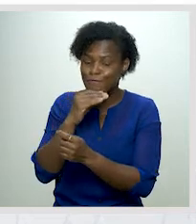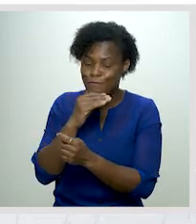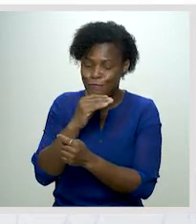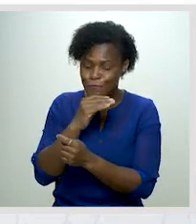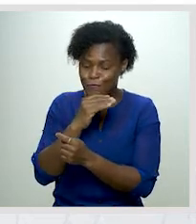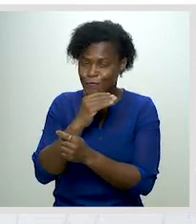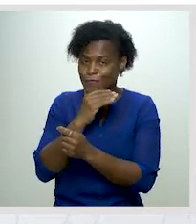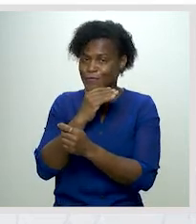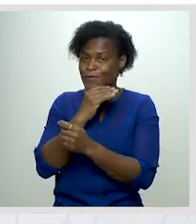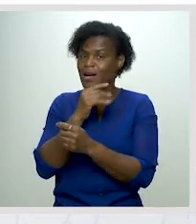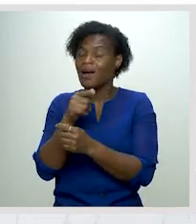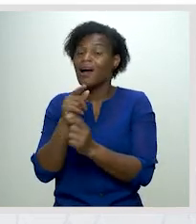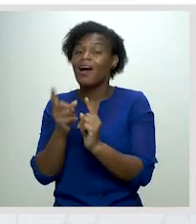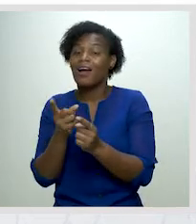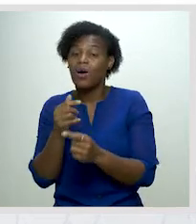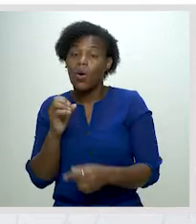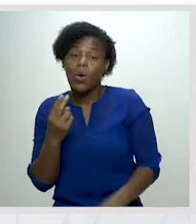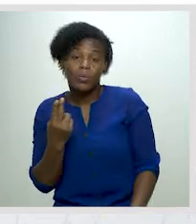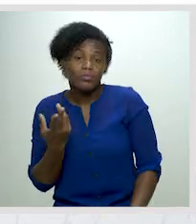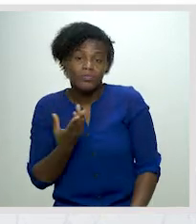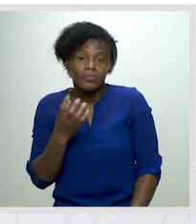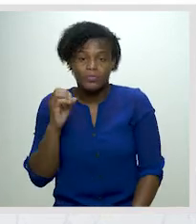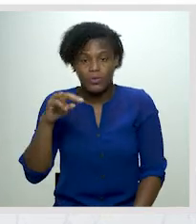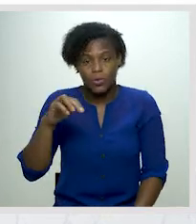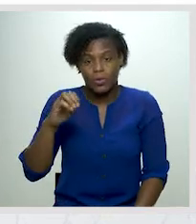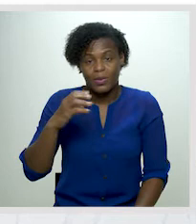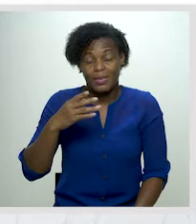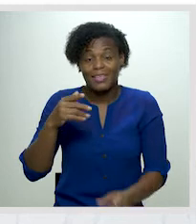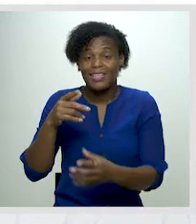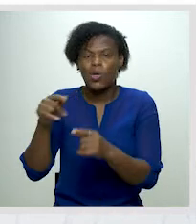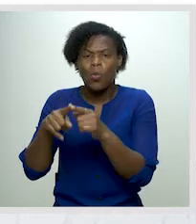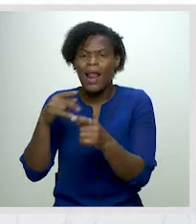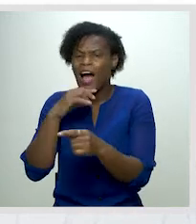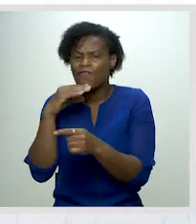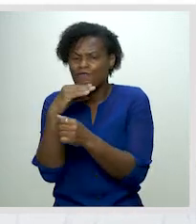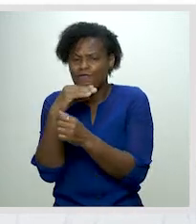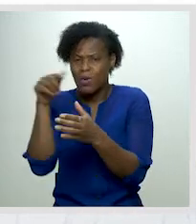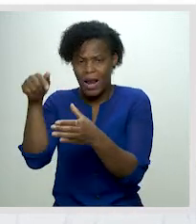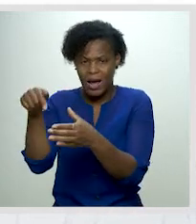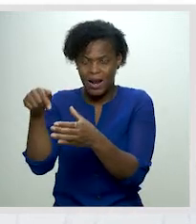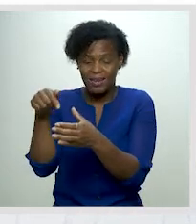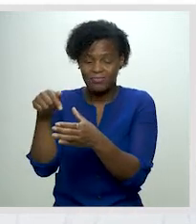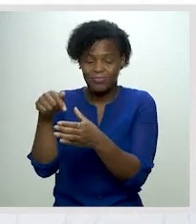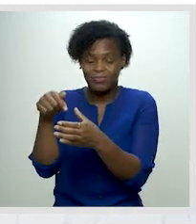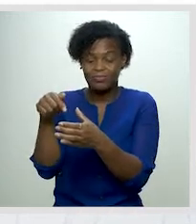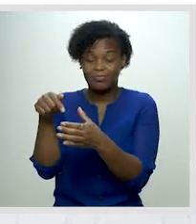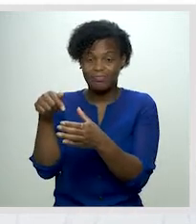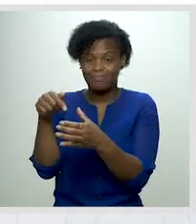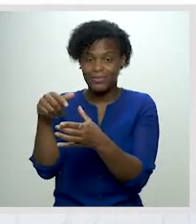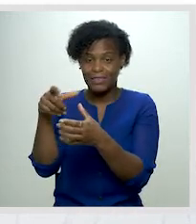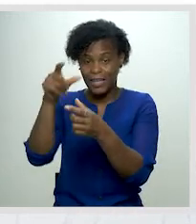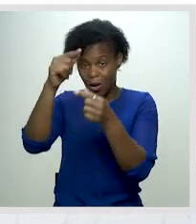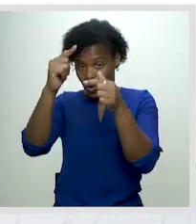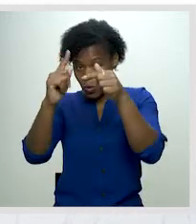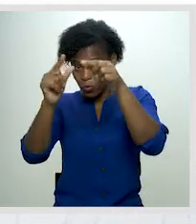condensador, né? De um condensador que, ou então de um condensador e um refrigerador. Esse condensador e